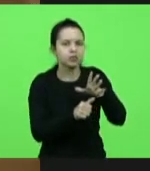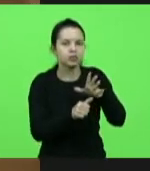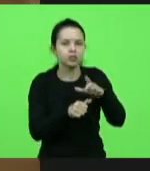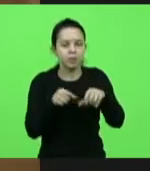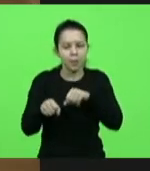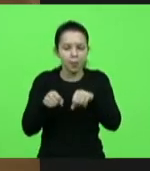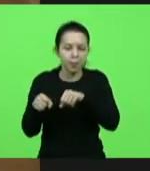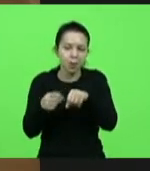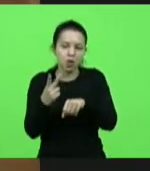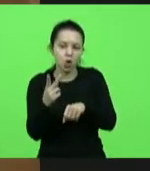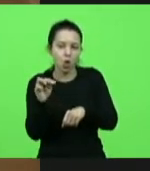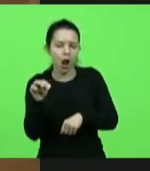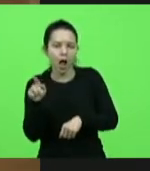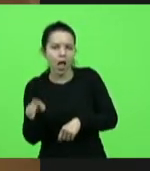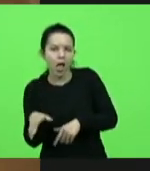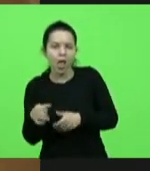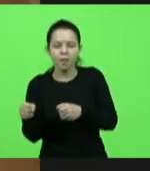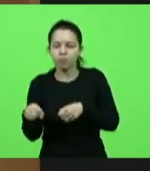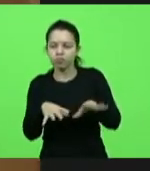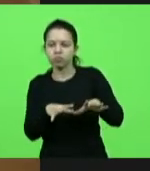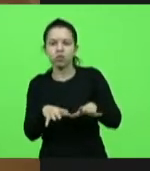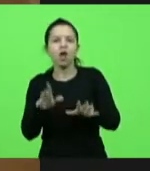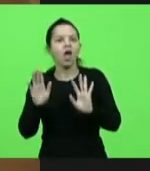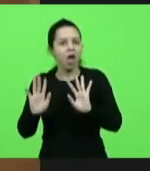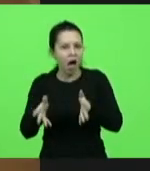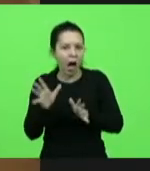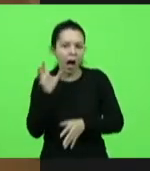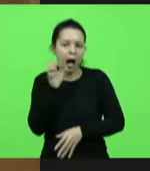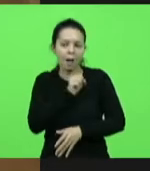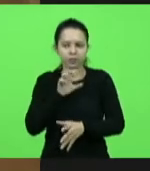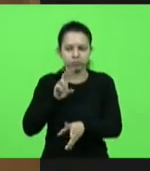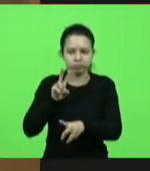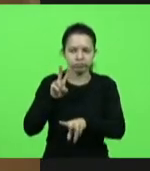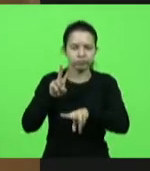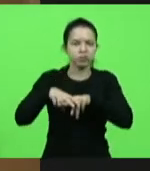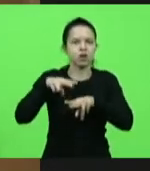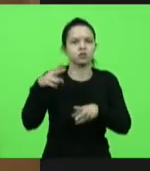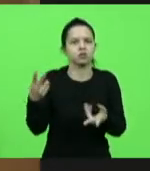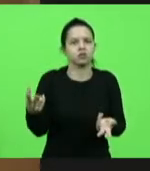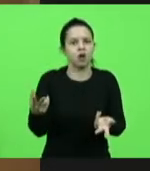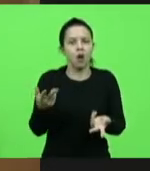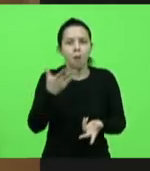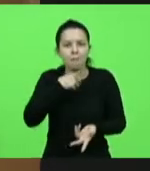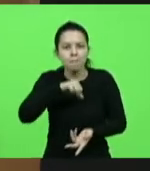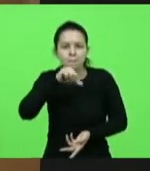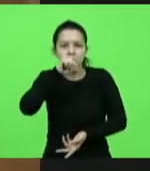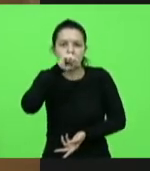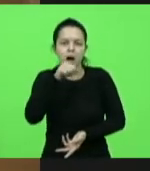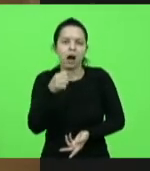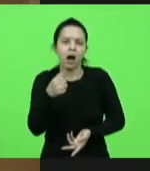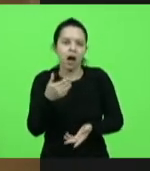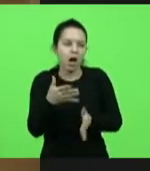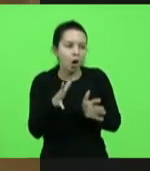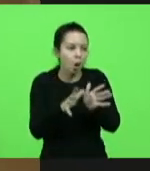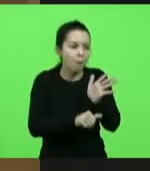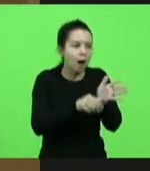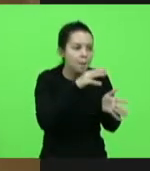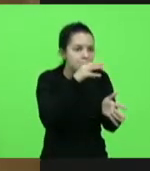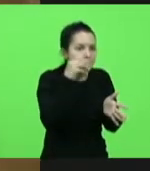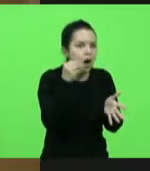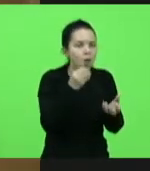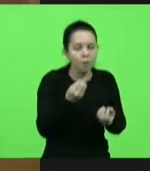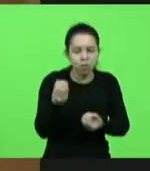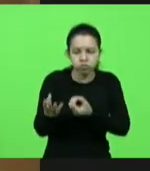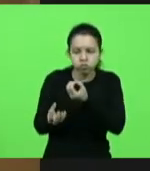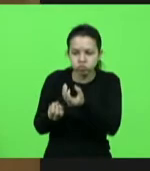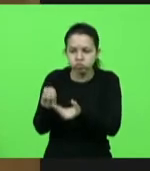2, 3 quilômetros, largado a bicicleta no caminho, já estava na cadeia. Fosse um pai que roubasse um pão para tratar o seu filho, furtasse um